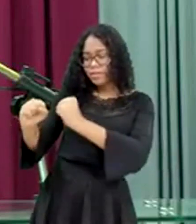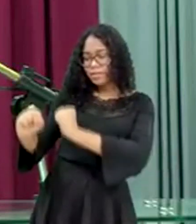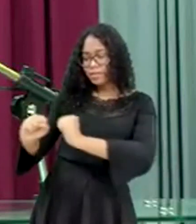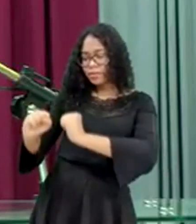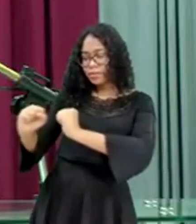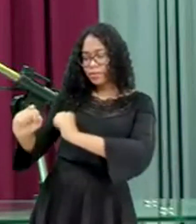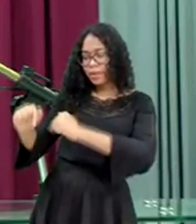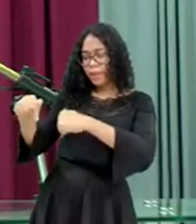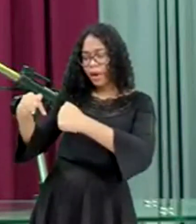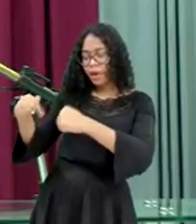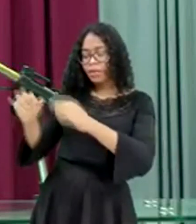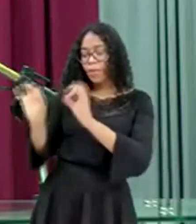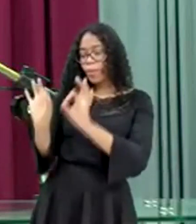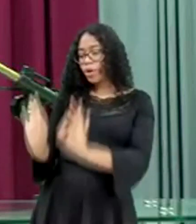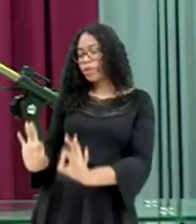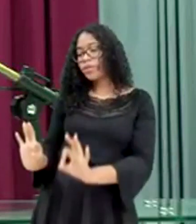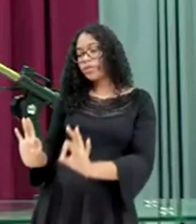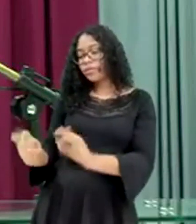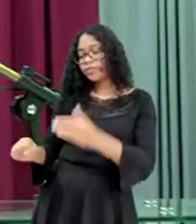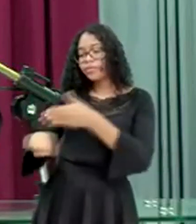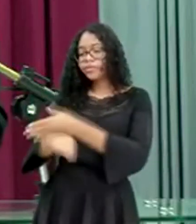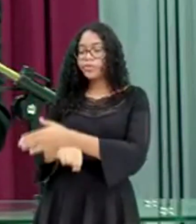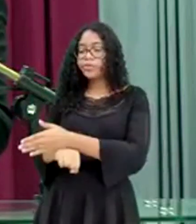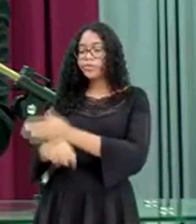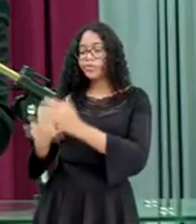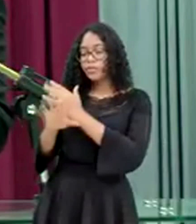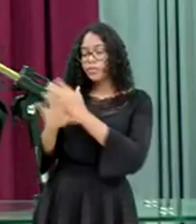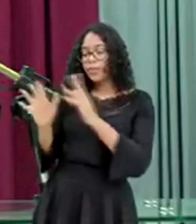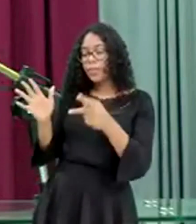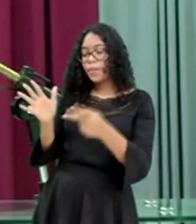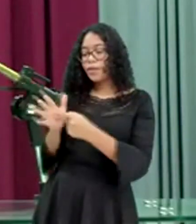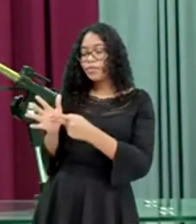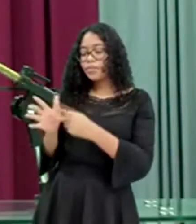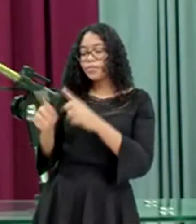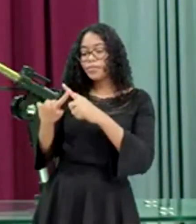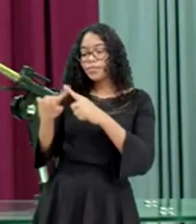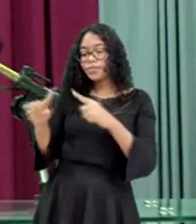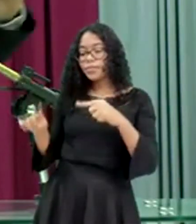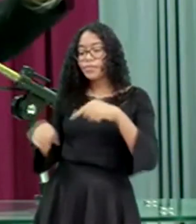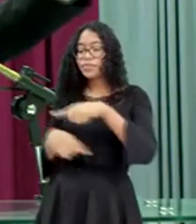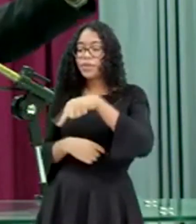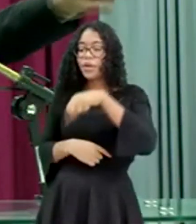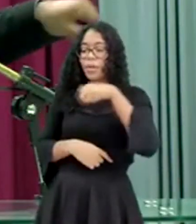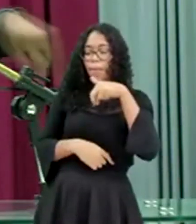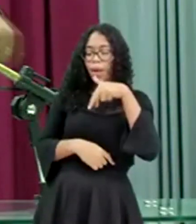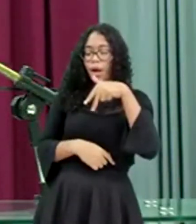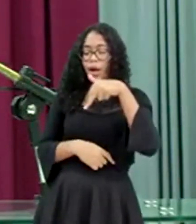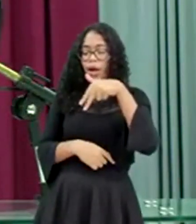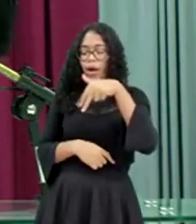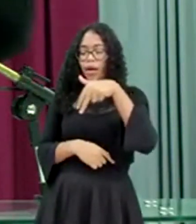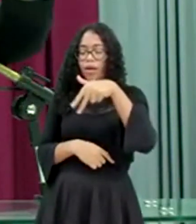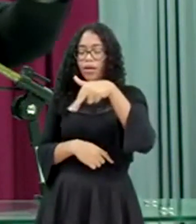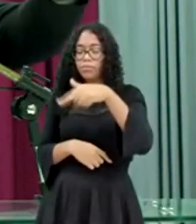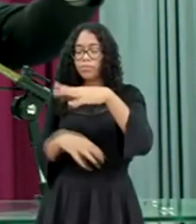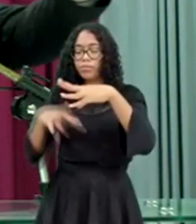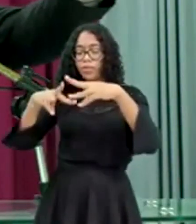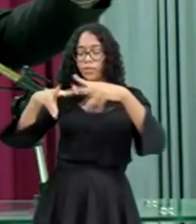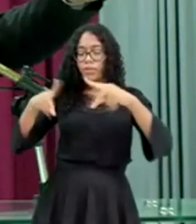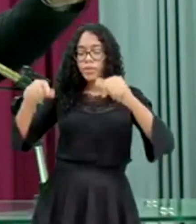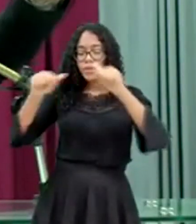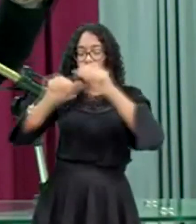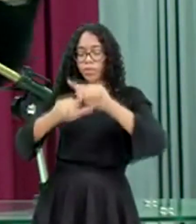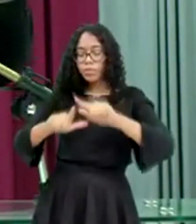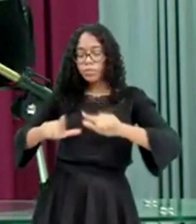nenhum deles, Moisés, vai entrar lá. Agora vocês vão caminhar no deserto, sobre